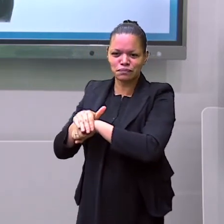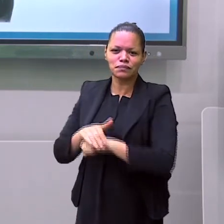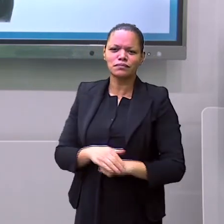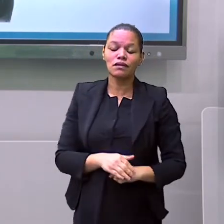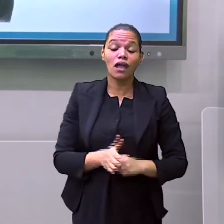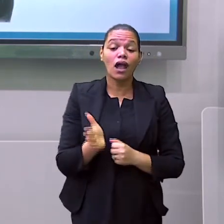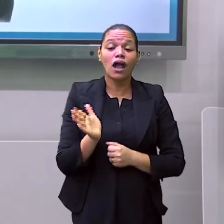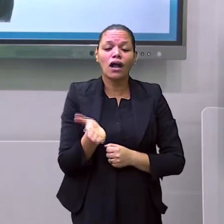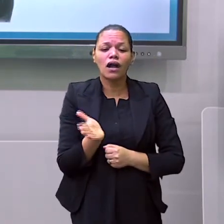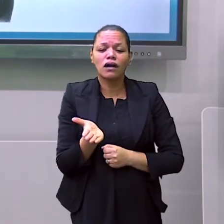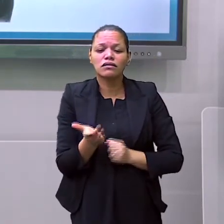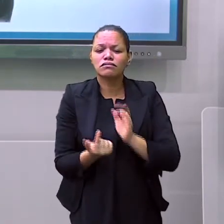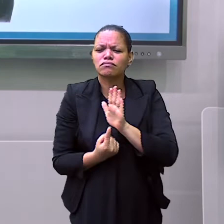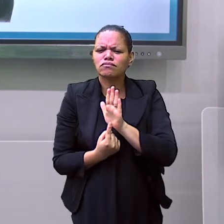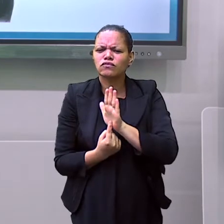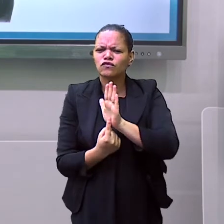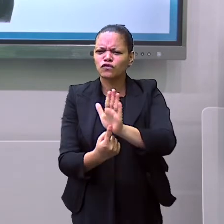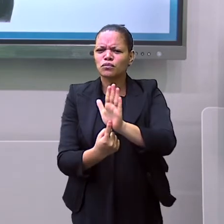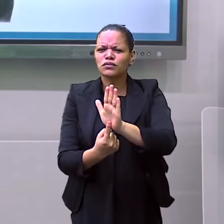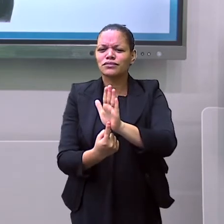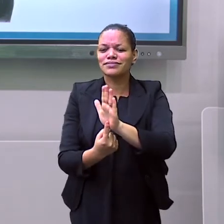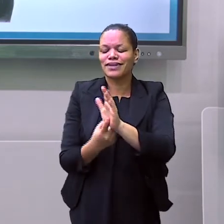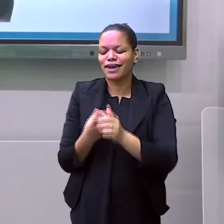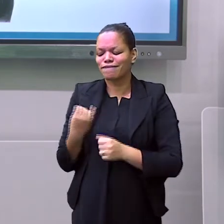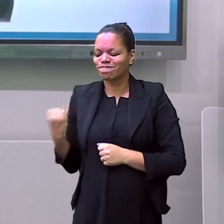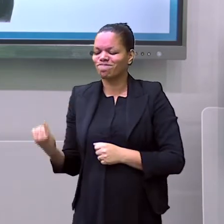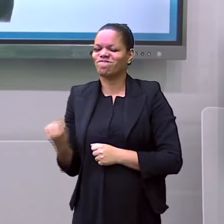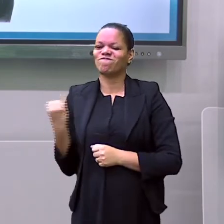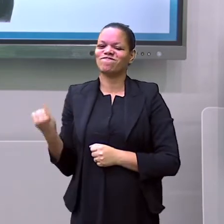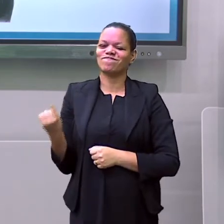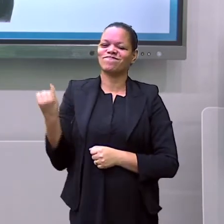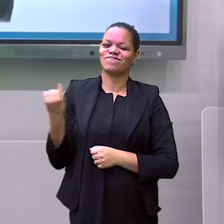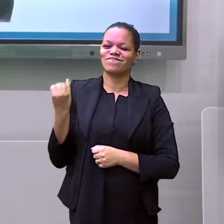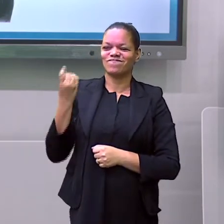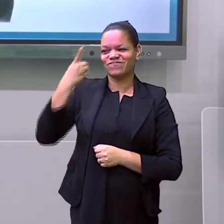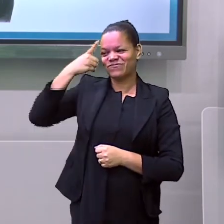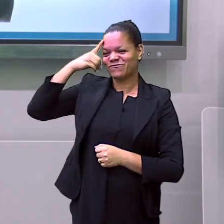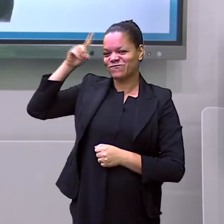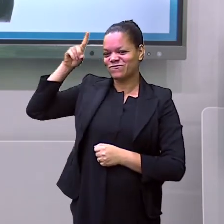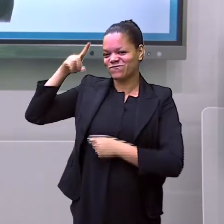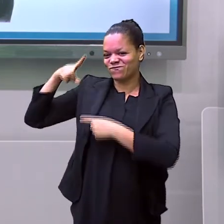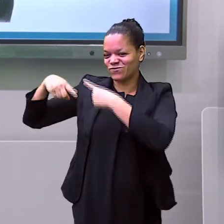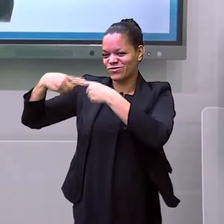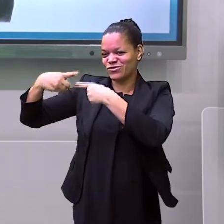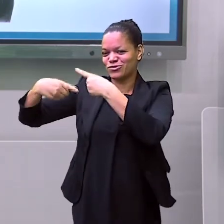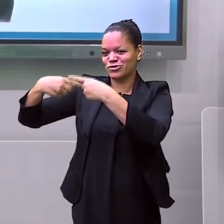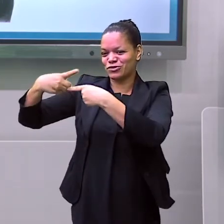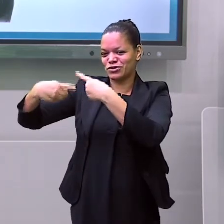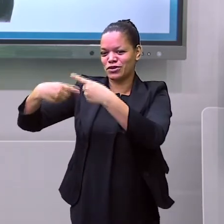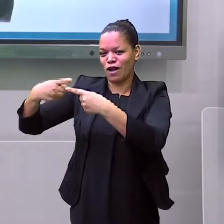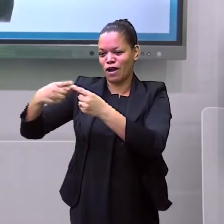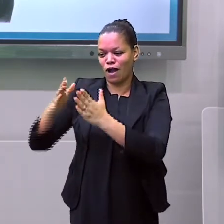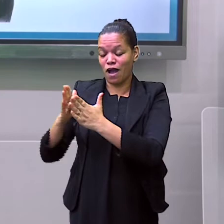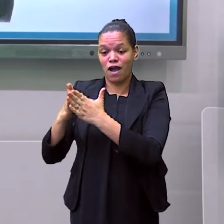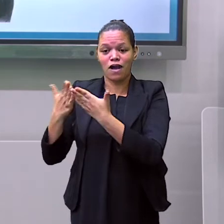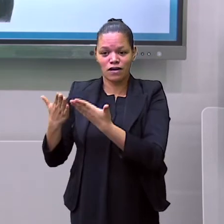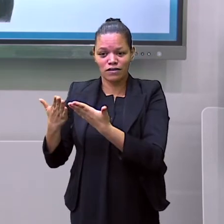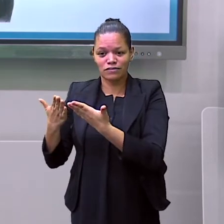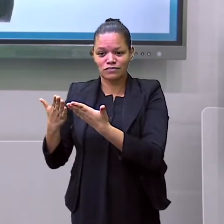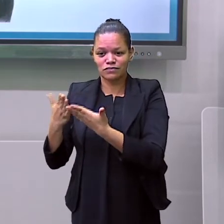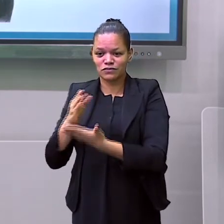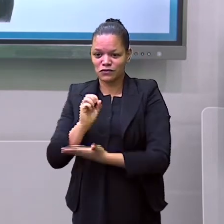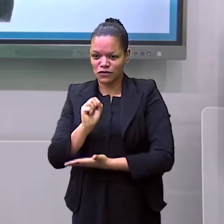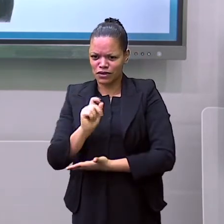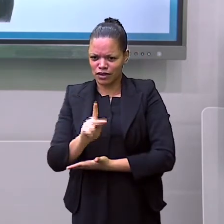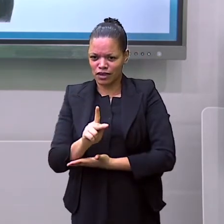Agora nós vamos falar um pouquinho da importância do diário. Então, nós já vimos aí como que a gente entende o tempo, como